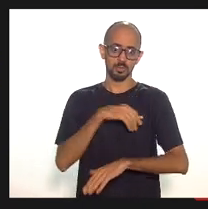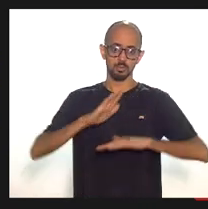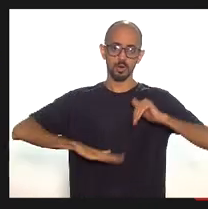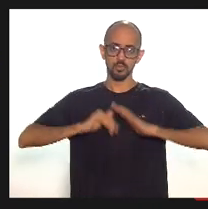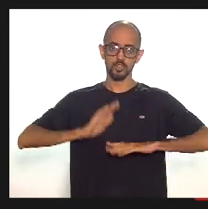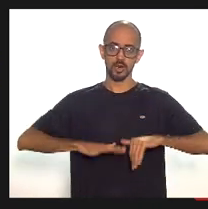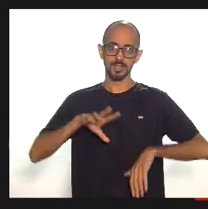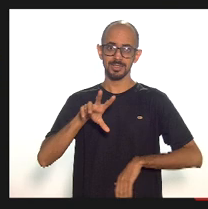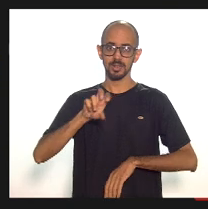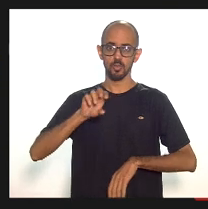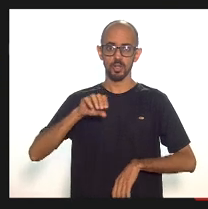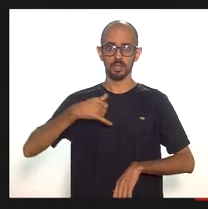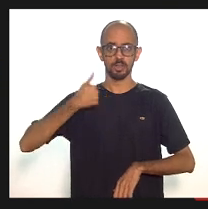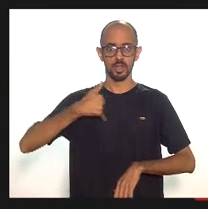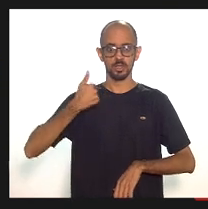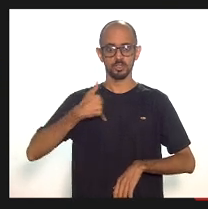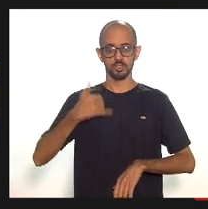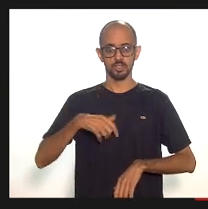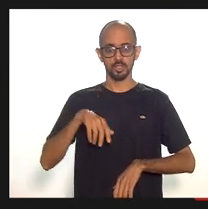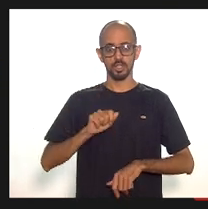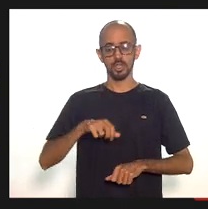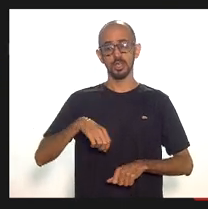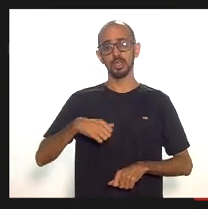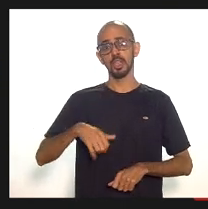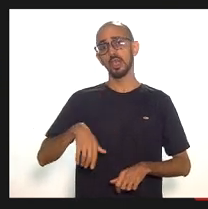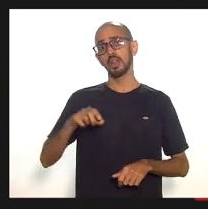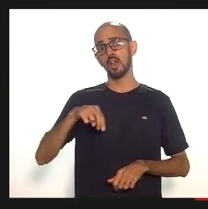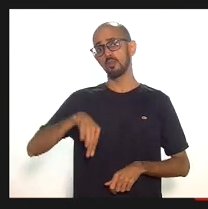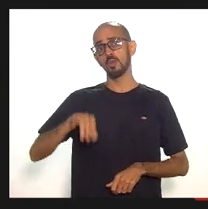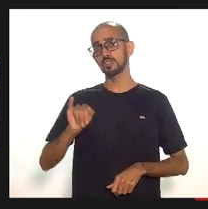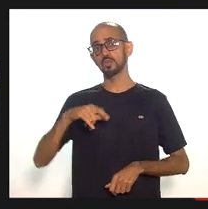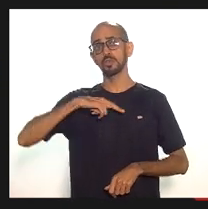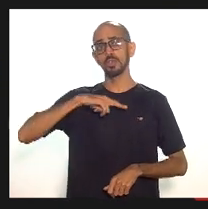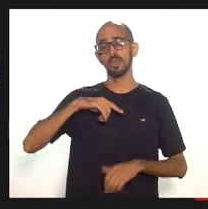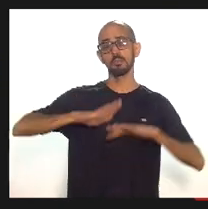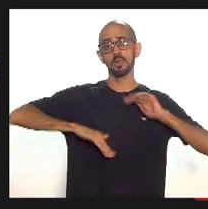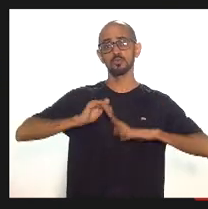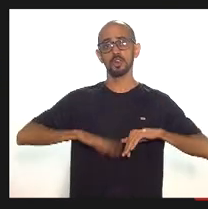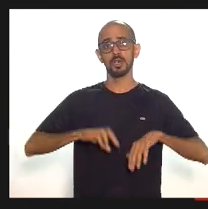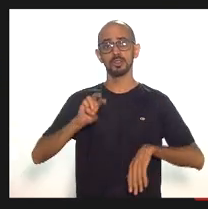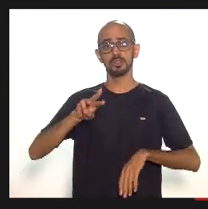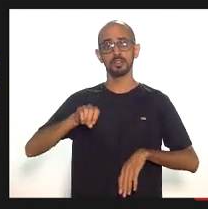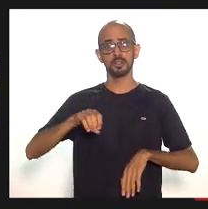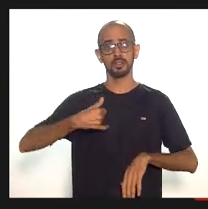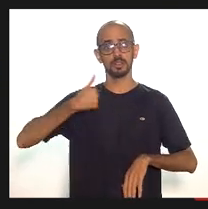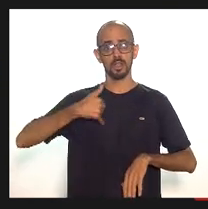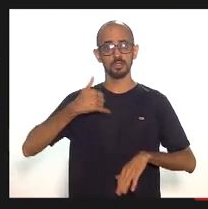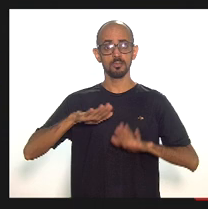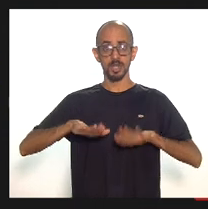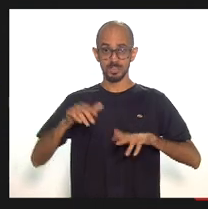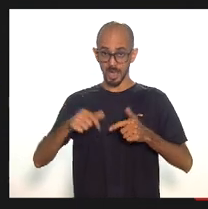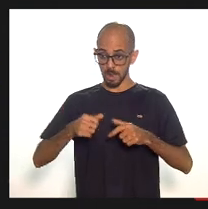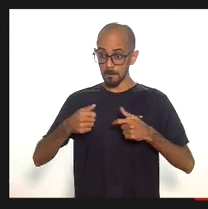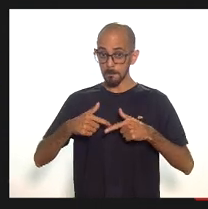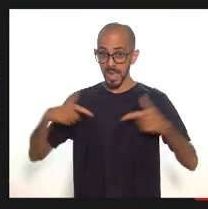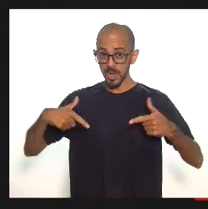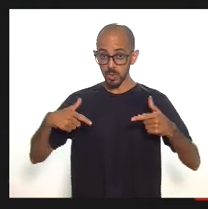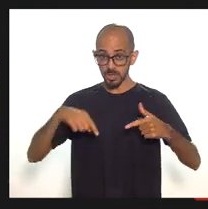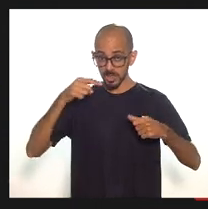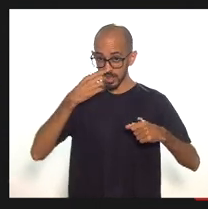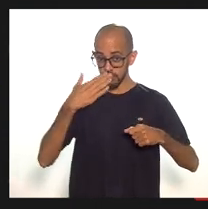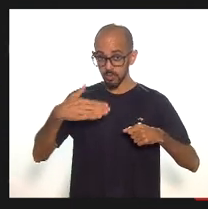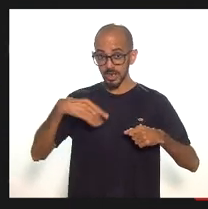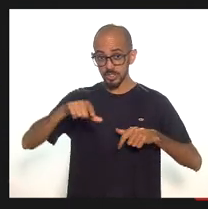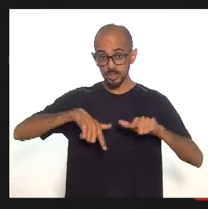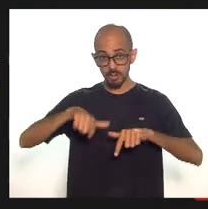E aí você vê profissional de saúde em Nova Iguaçu com 30 anos. E nós sabemos que grande parcela que está lá na frente da pandemia, lá mesmo, na